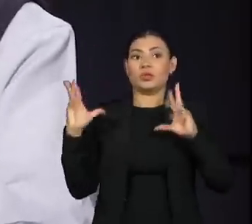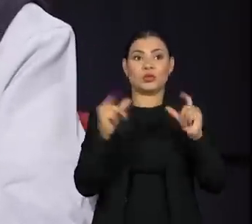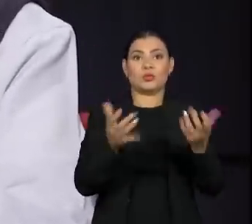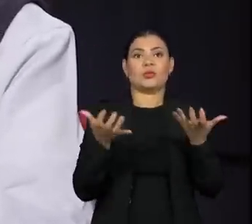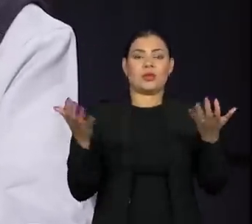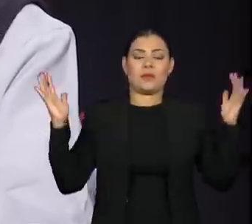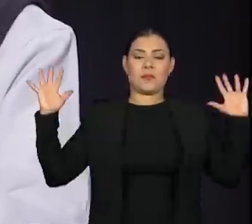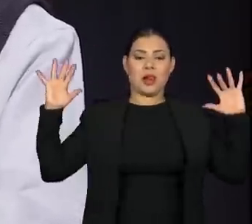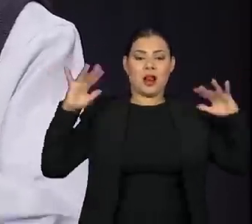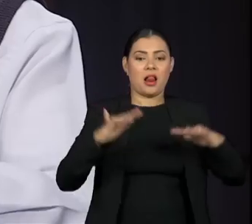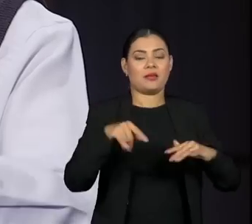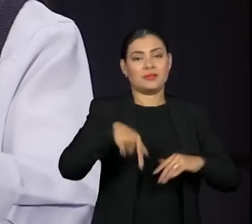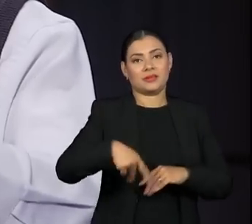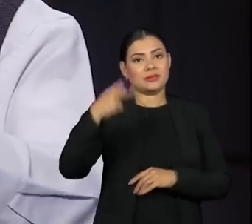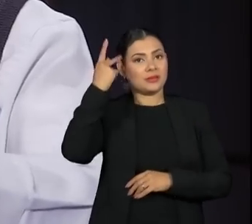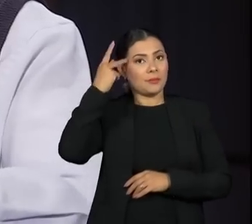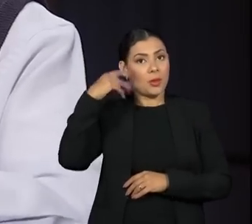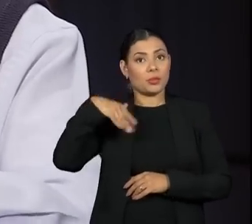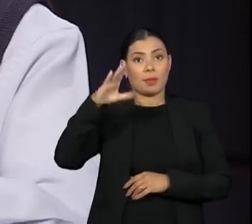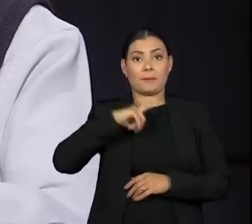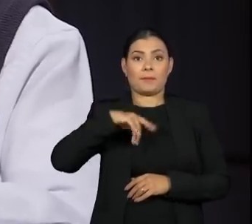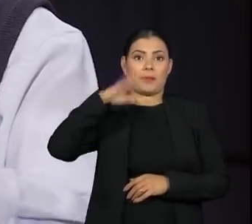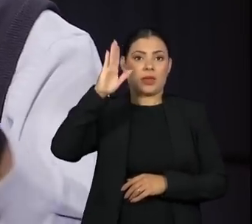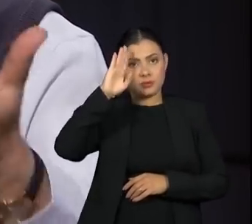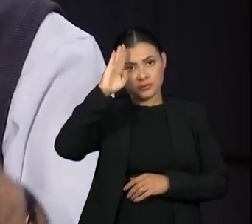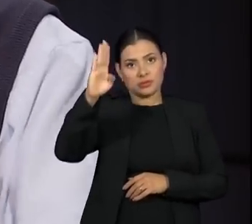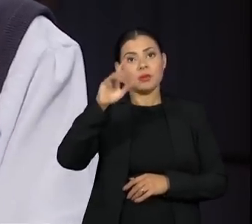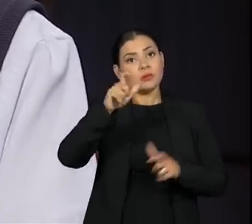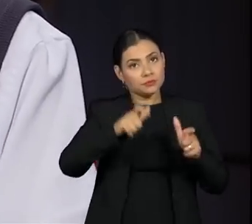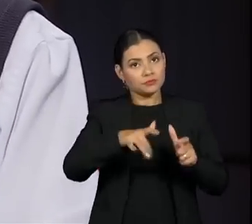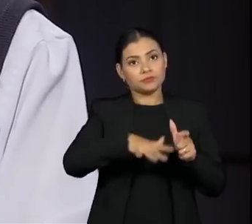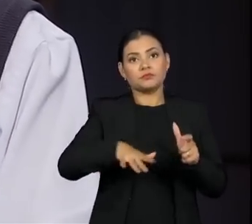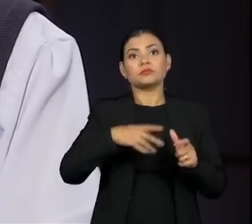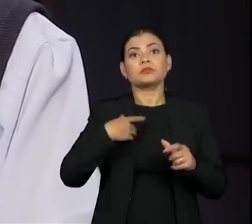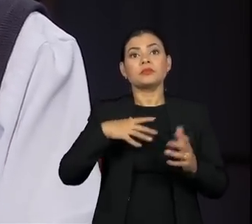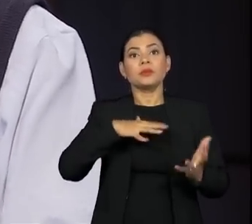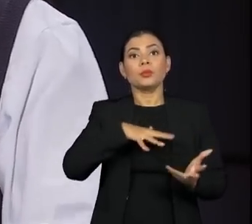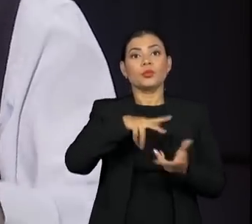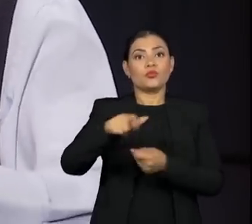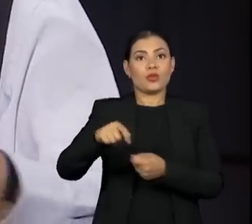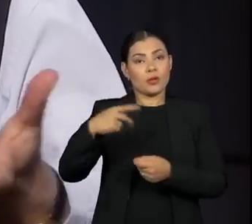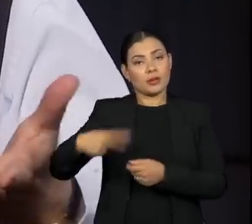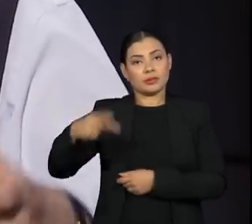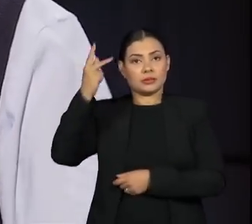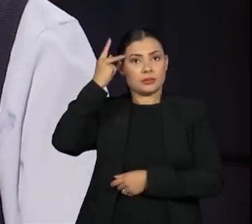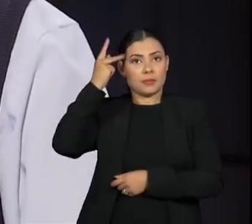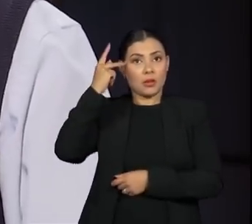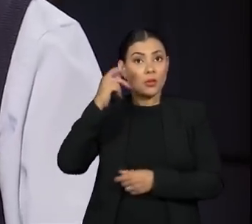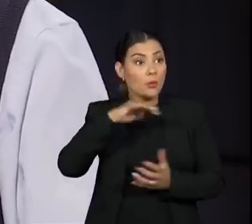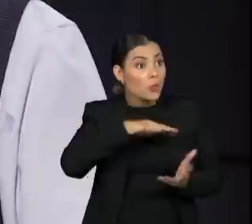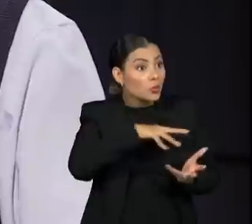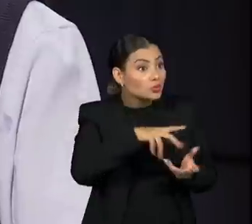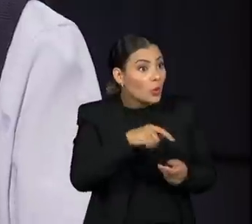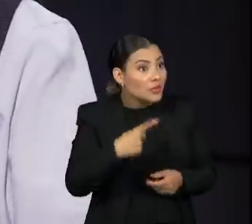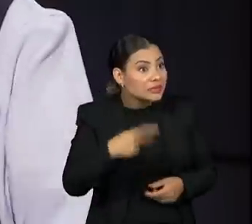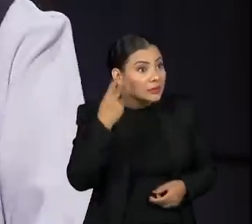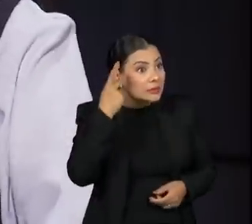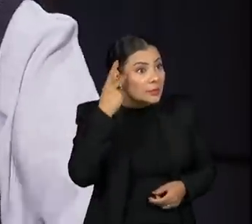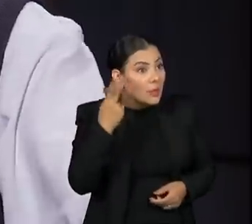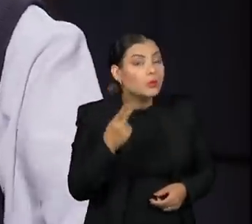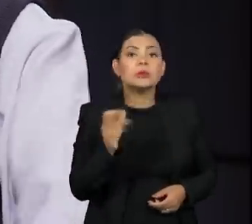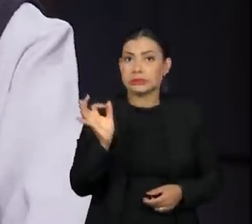que tem mais tráfego lá então nós temos hoje o ponto de droga gráfica que tem mais tráfego mundialmente porque mundialmente